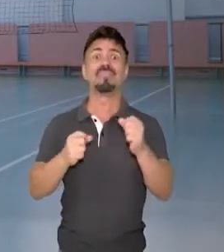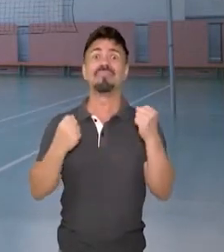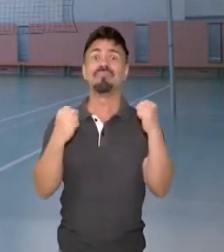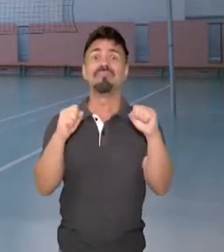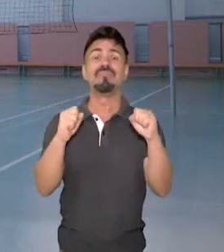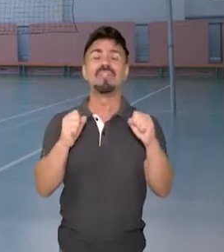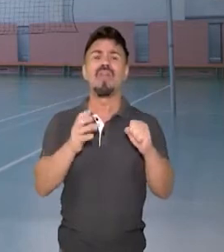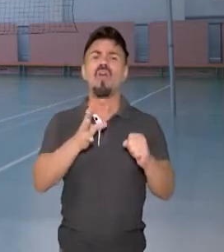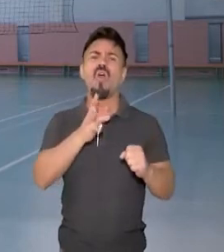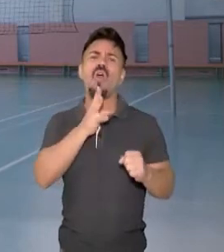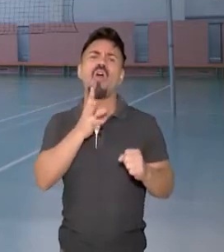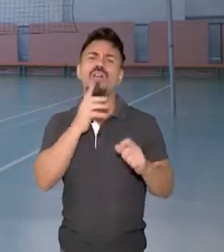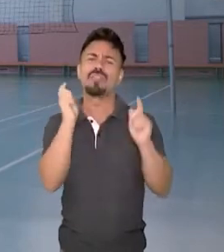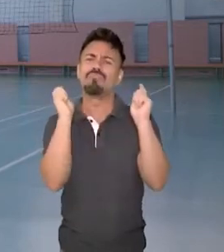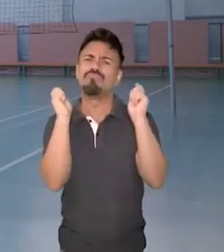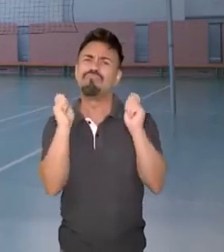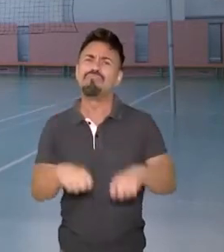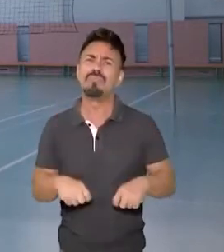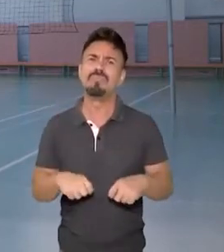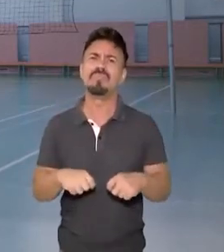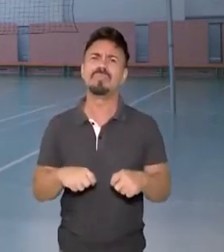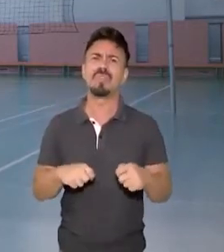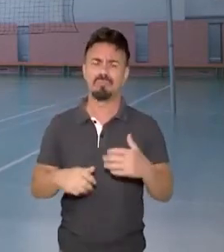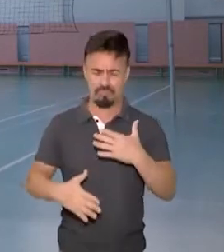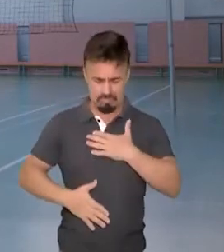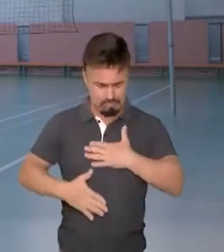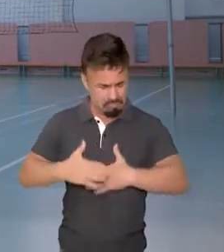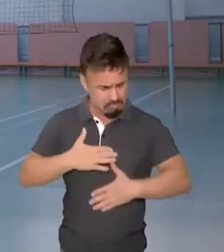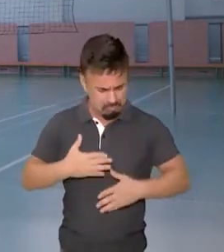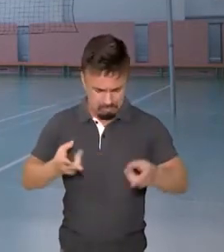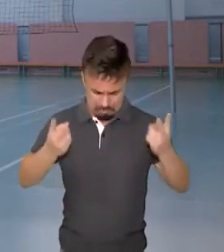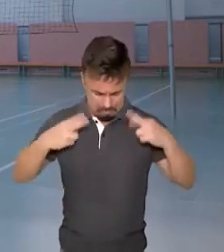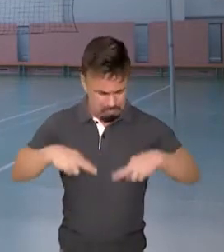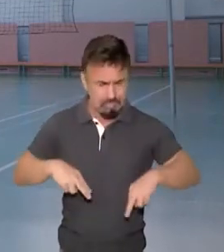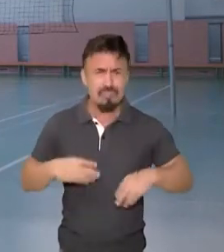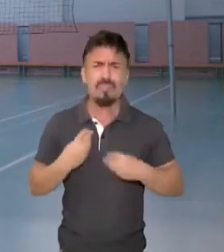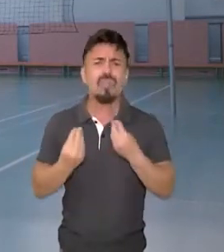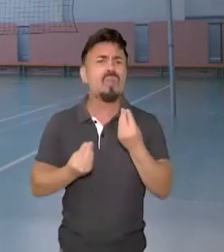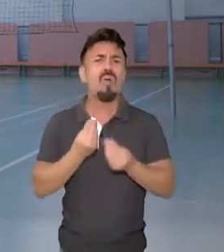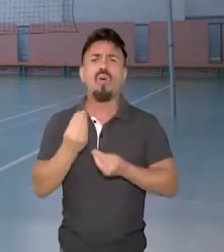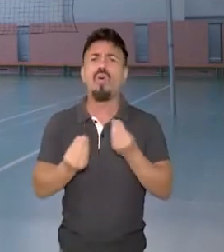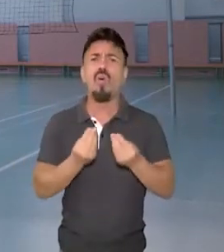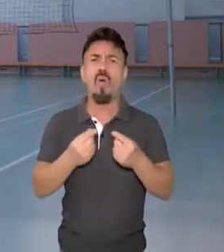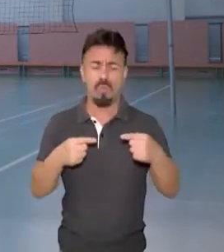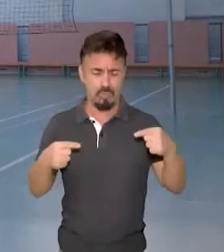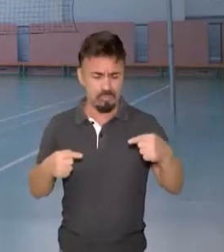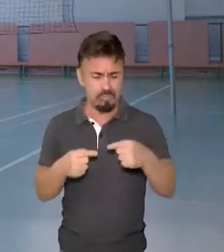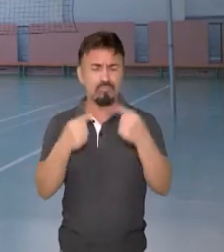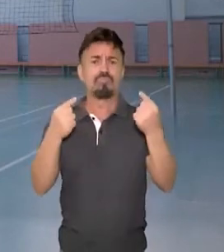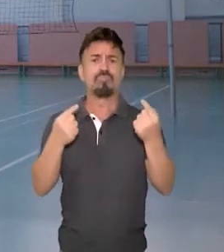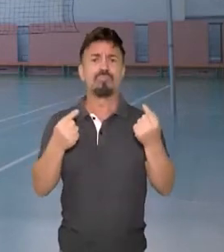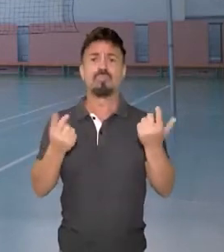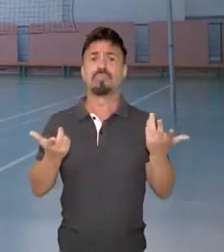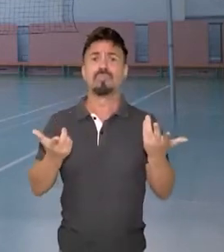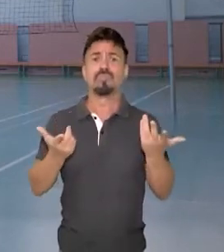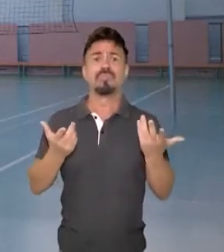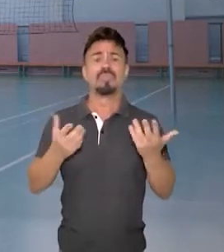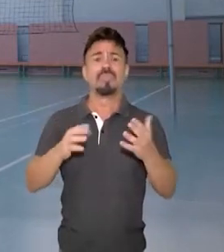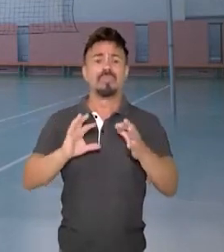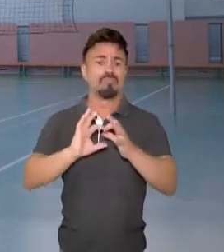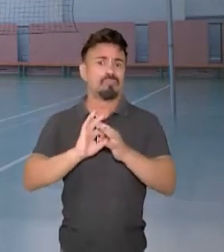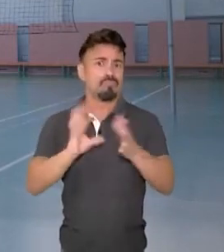é para a gente conhecer as nossas capacidades físicas ou seja para gente ter está de acordo com a nossa flexibilidade